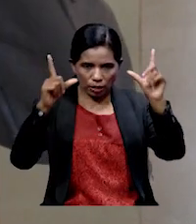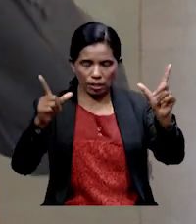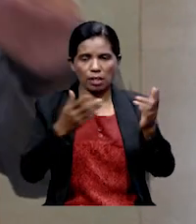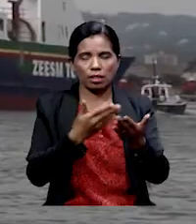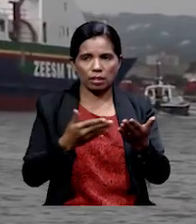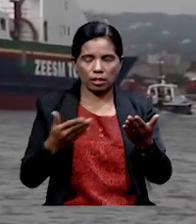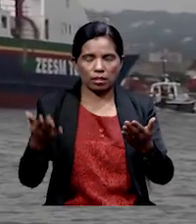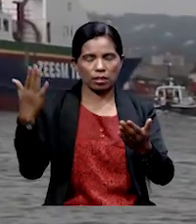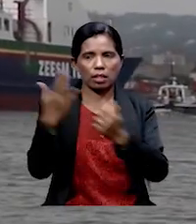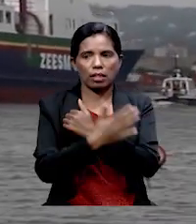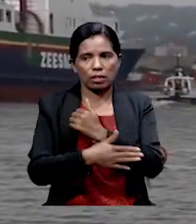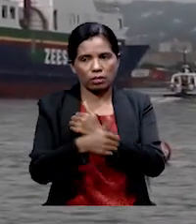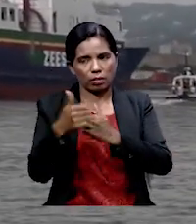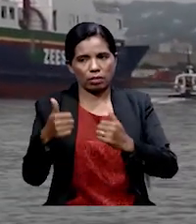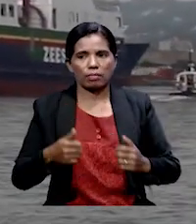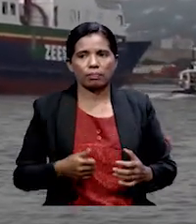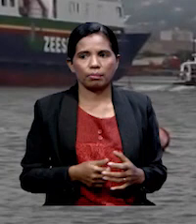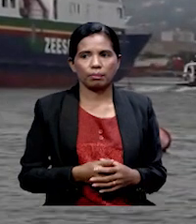a Europa e a Euro.